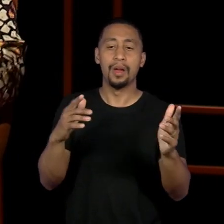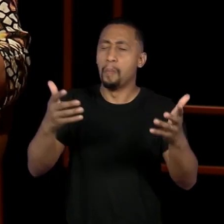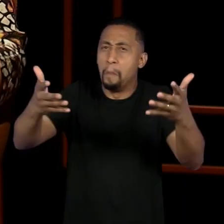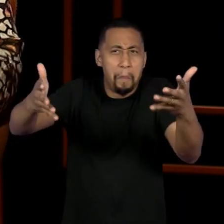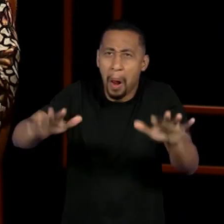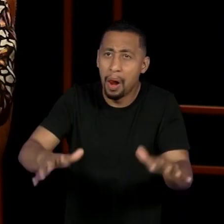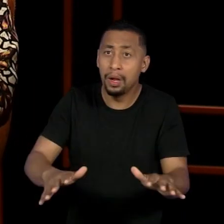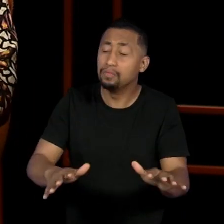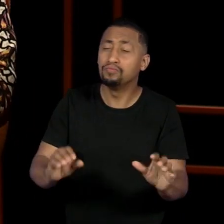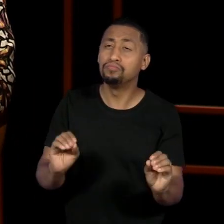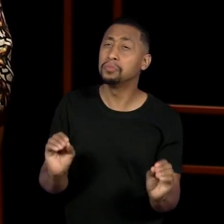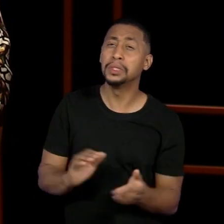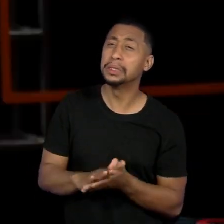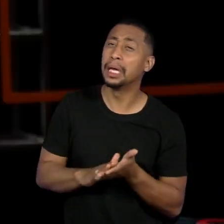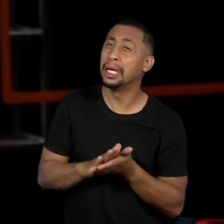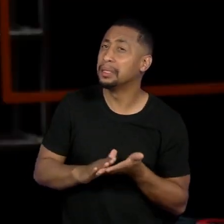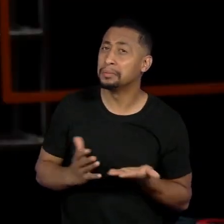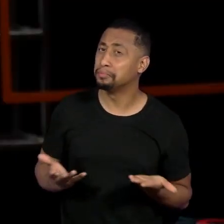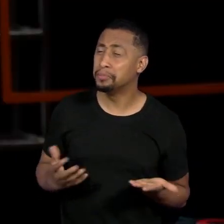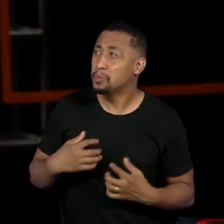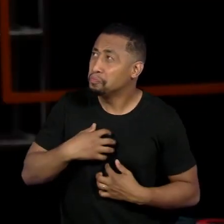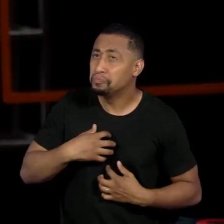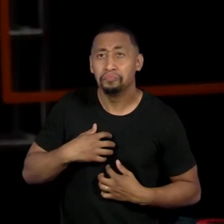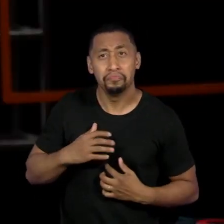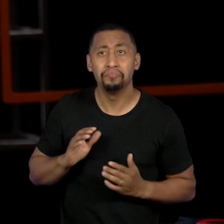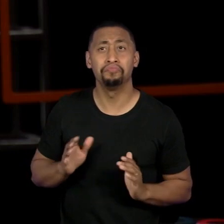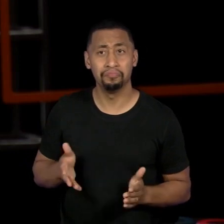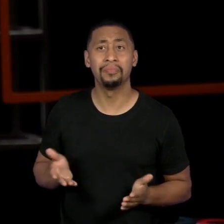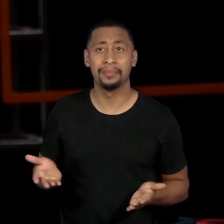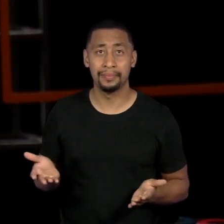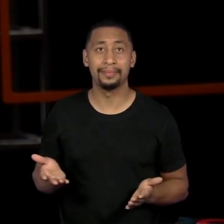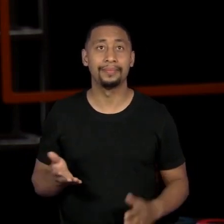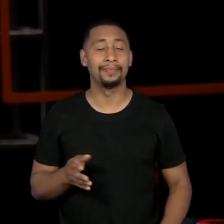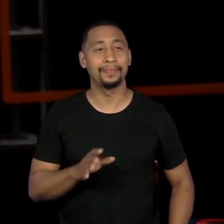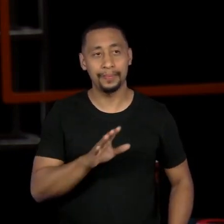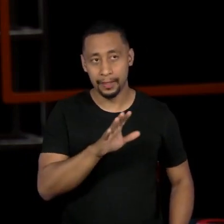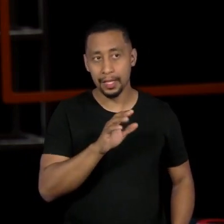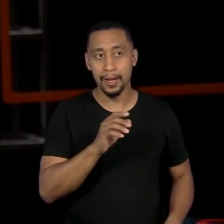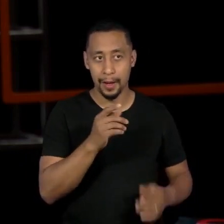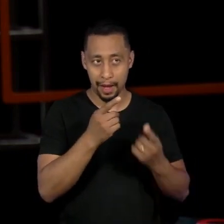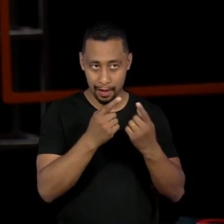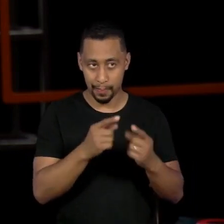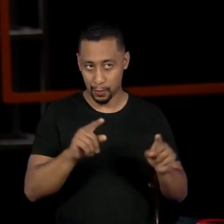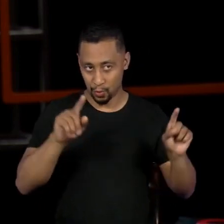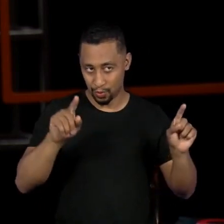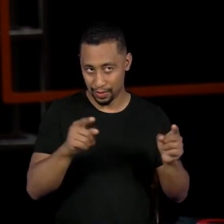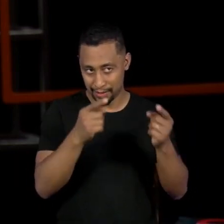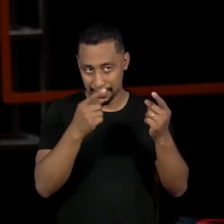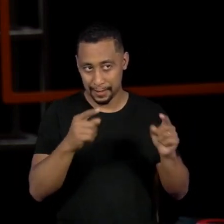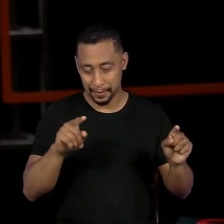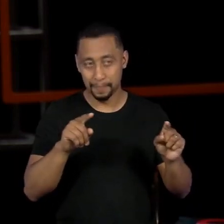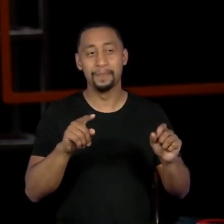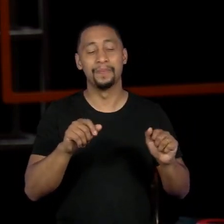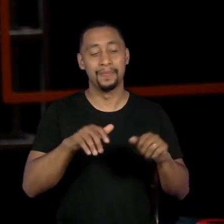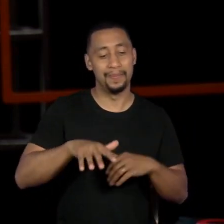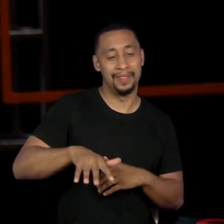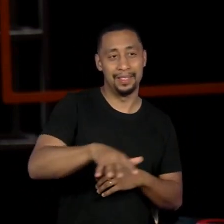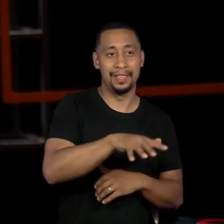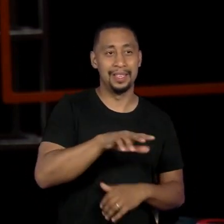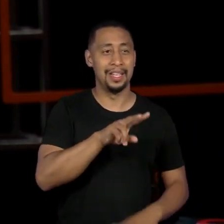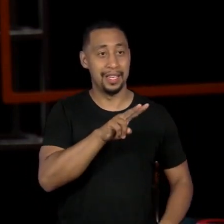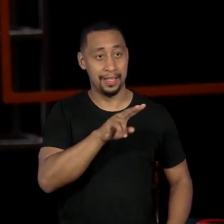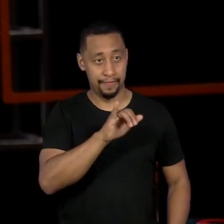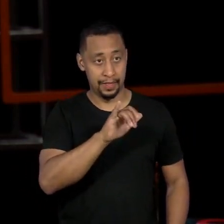E felizmente não aconteceu. É verdade que a música Grândola Vila Morena era o